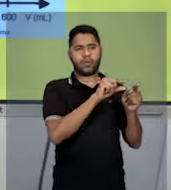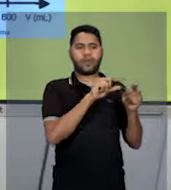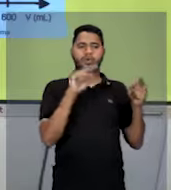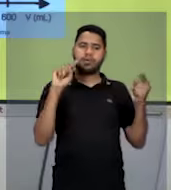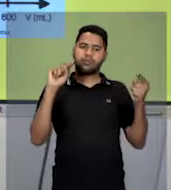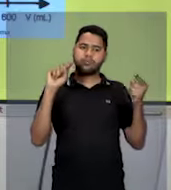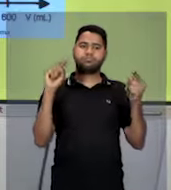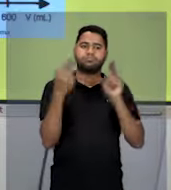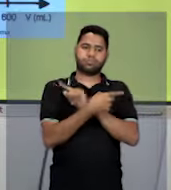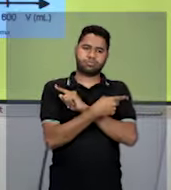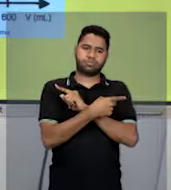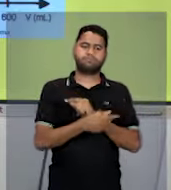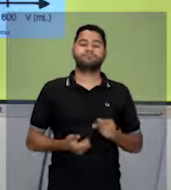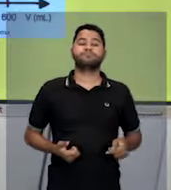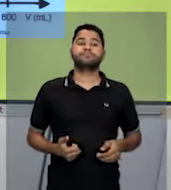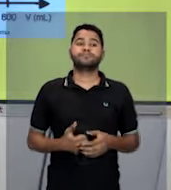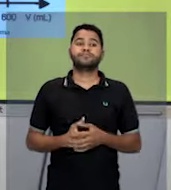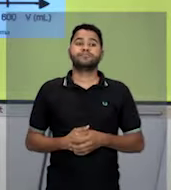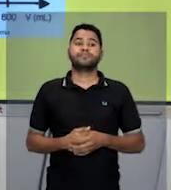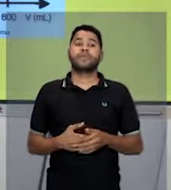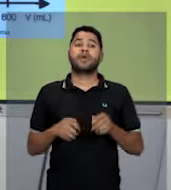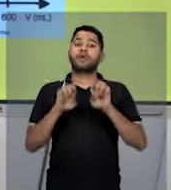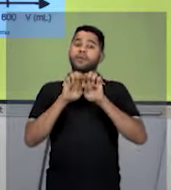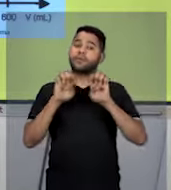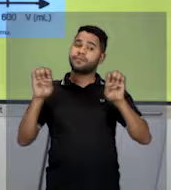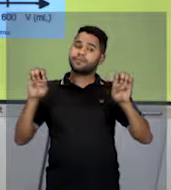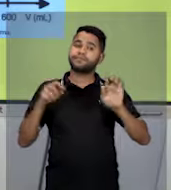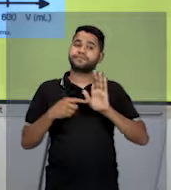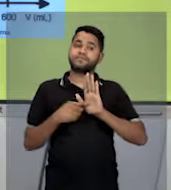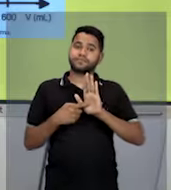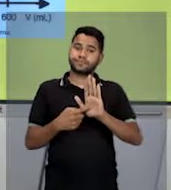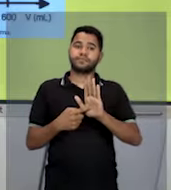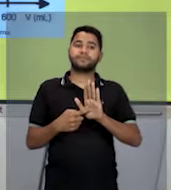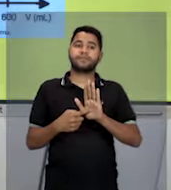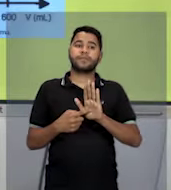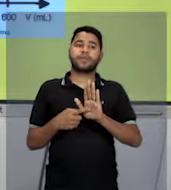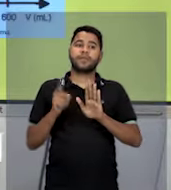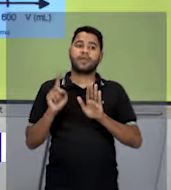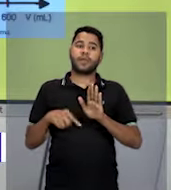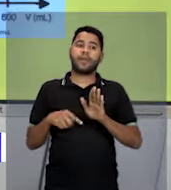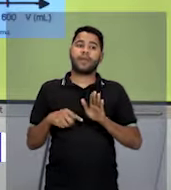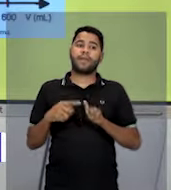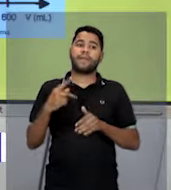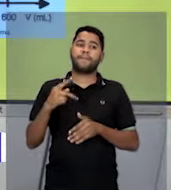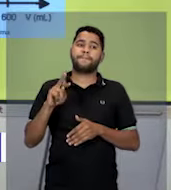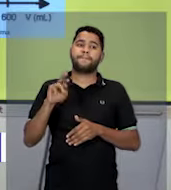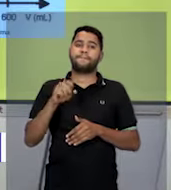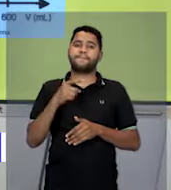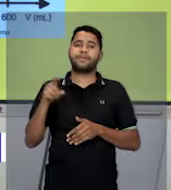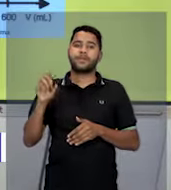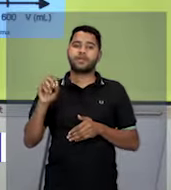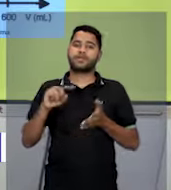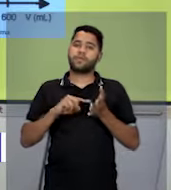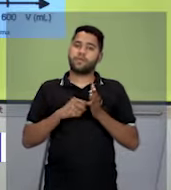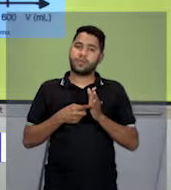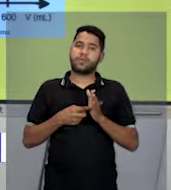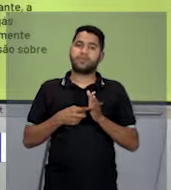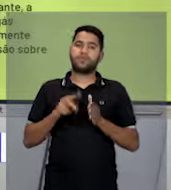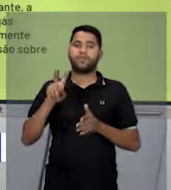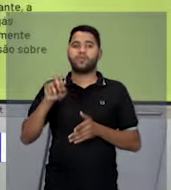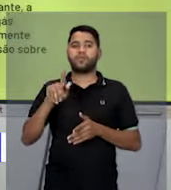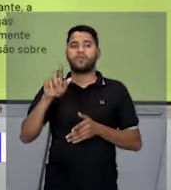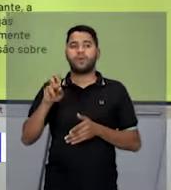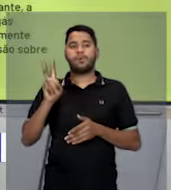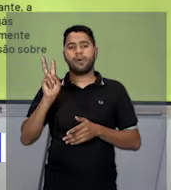inversamente proporcional. A equação, então, vai mostrar que a pressão vezes o volume é um valor constante.